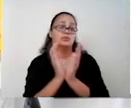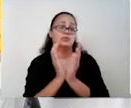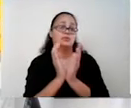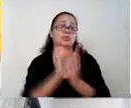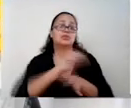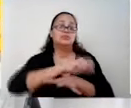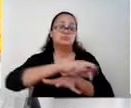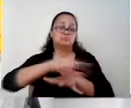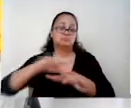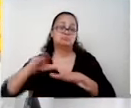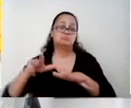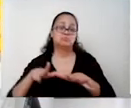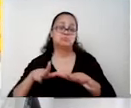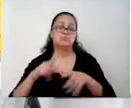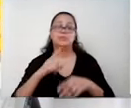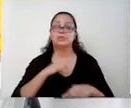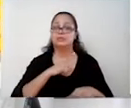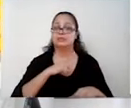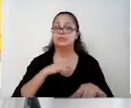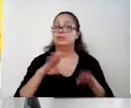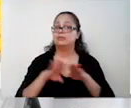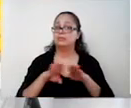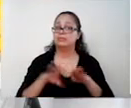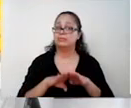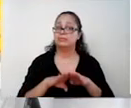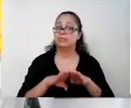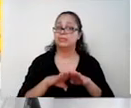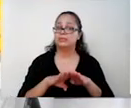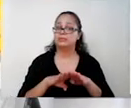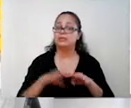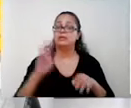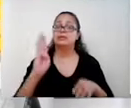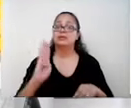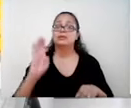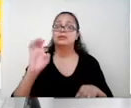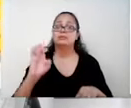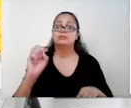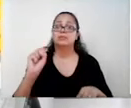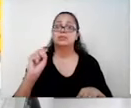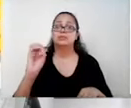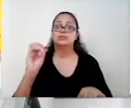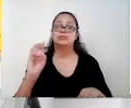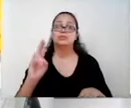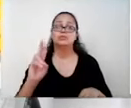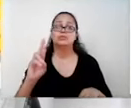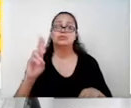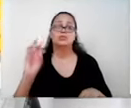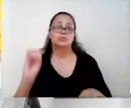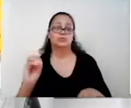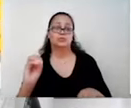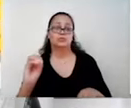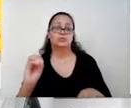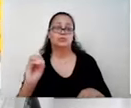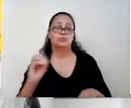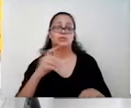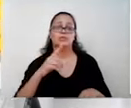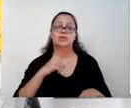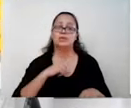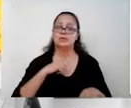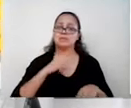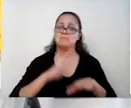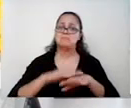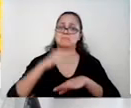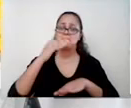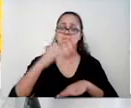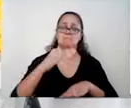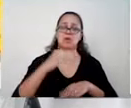biodiversidade. E citei também que os besouros, ou seja, os coleópteros, é um grupo de animais dentre os insetos que tem a maior diversidade